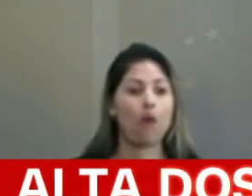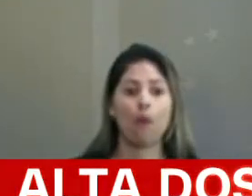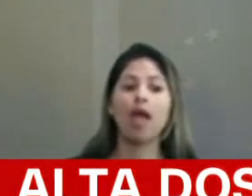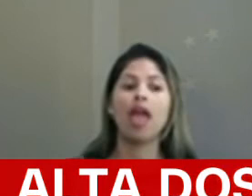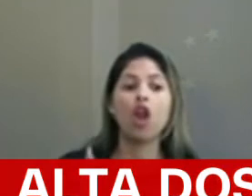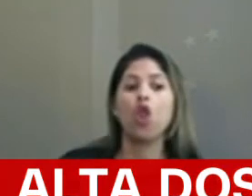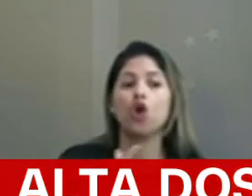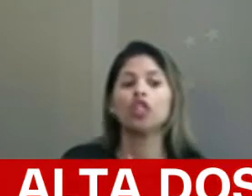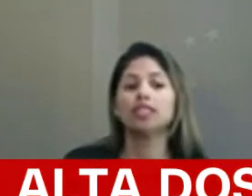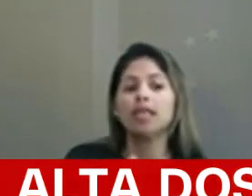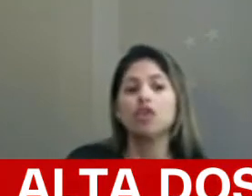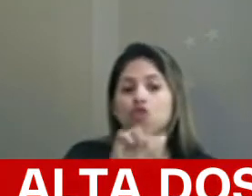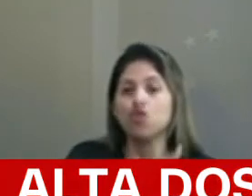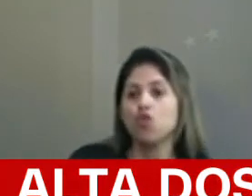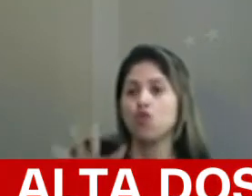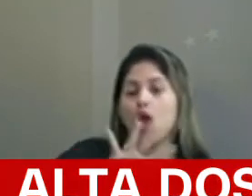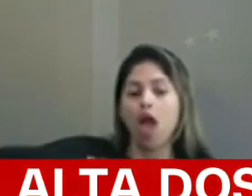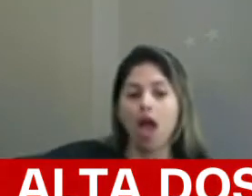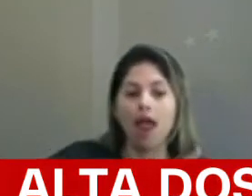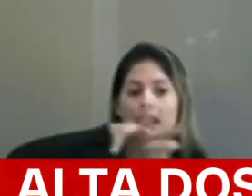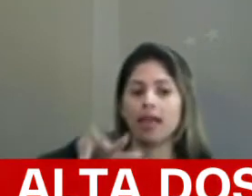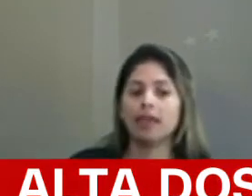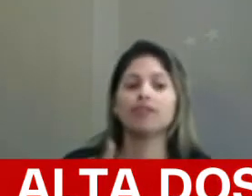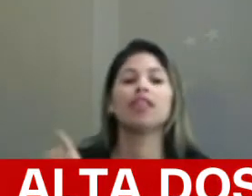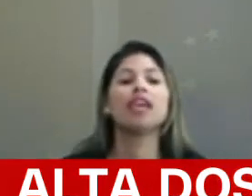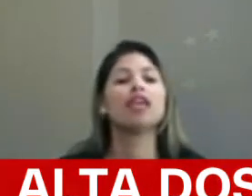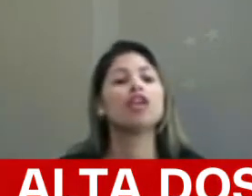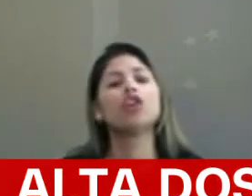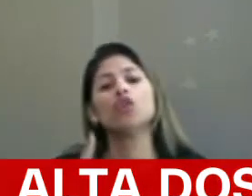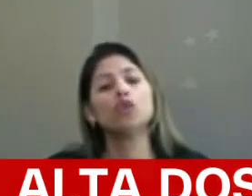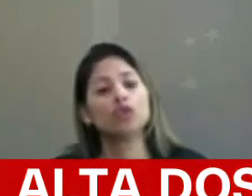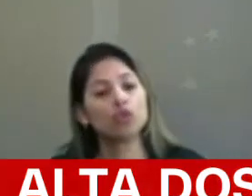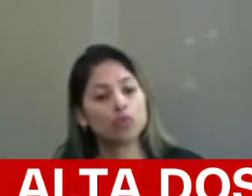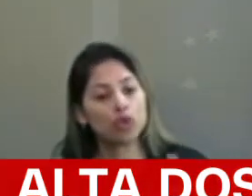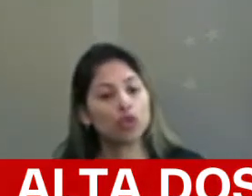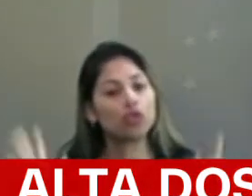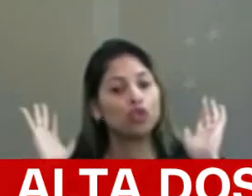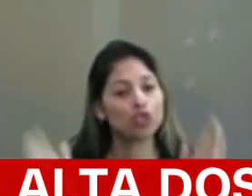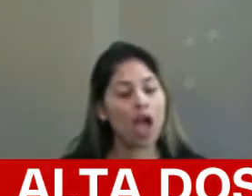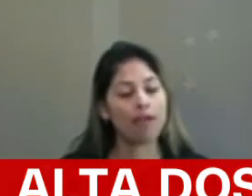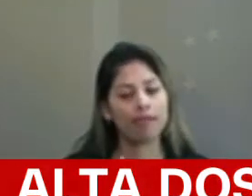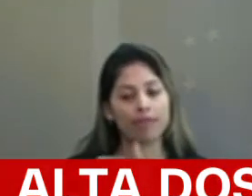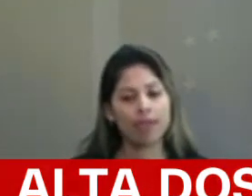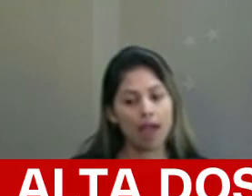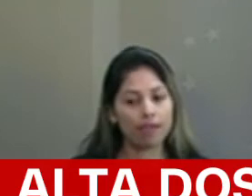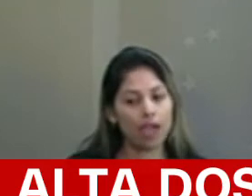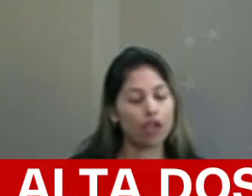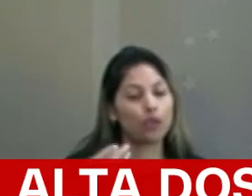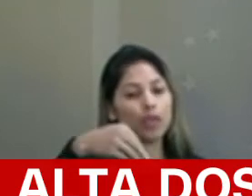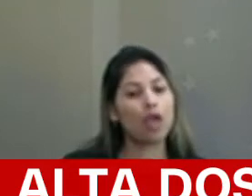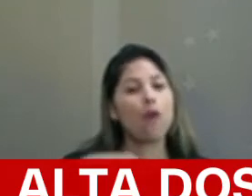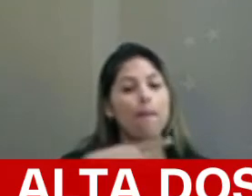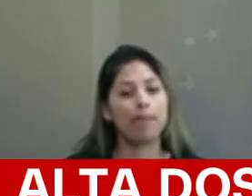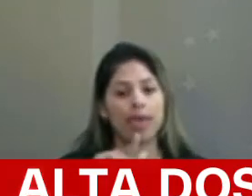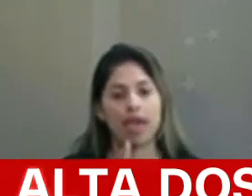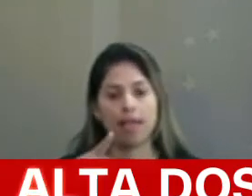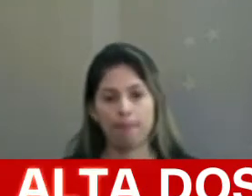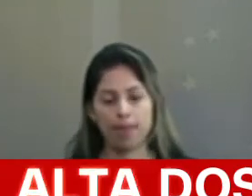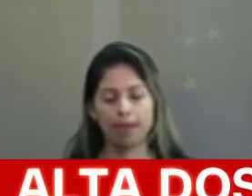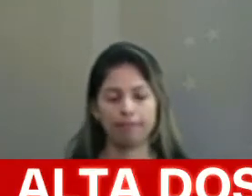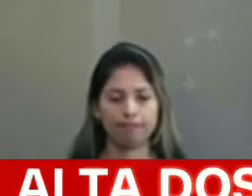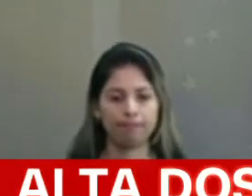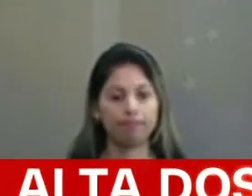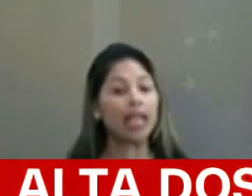global dos estados, mas à receita específica dos produtos que estão sendo tratados no PLP. Outra demanda